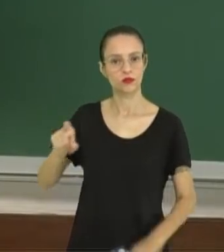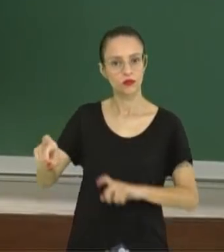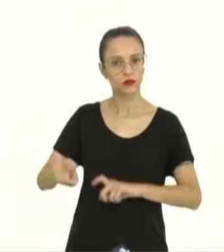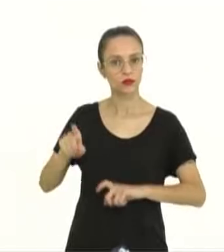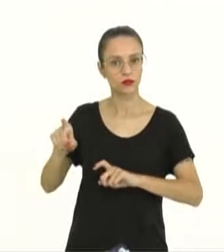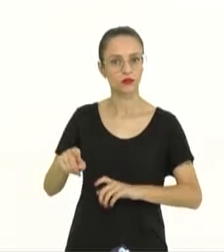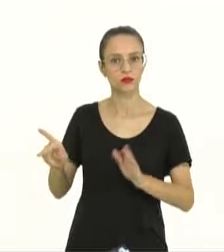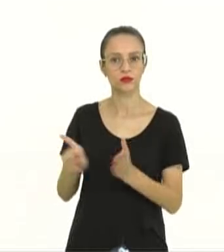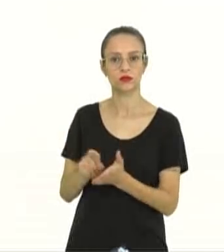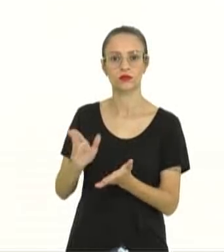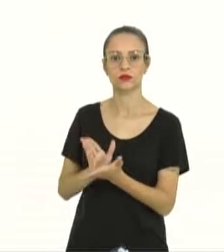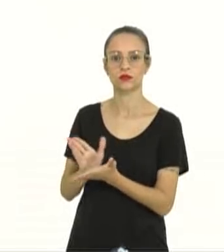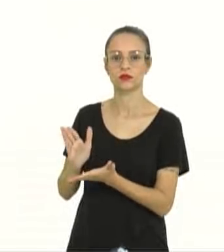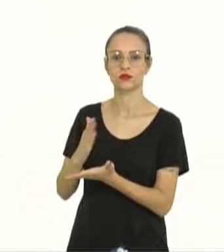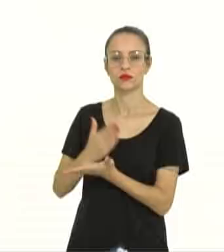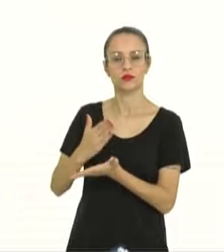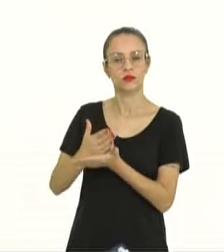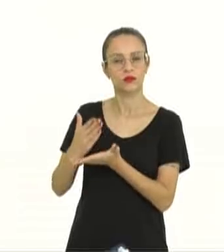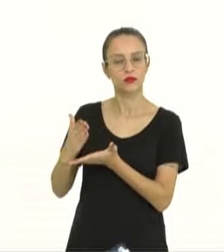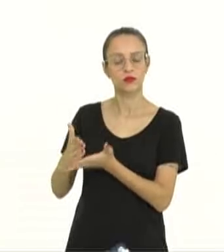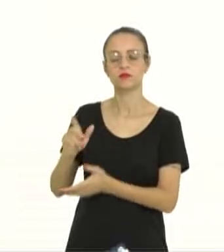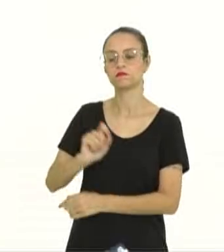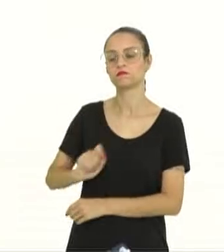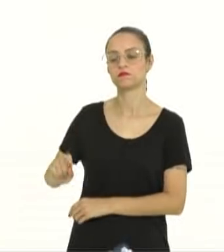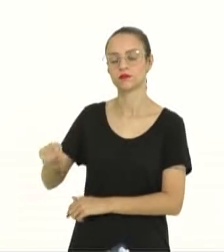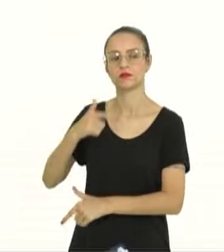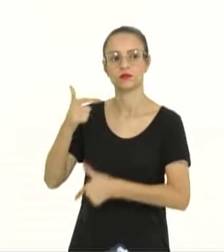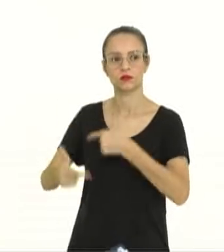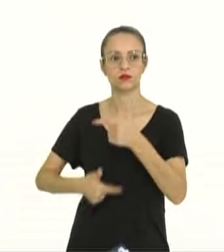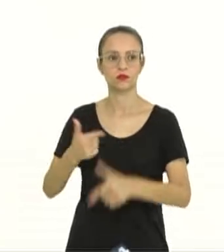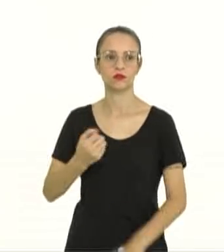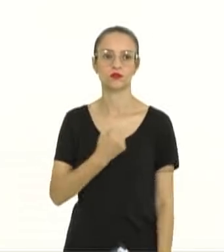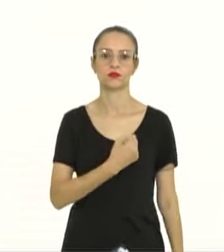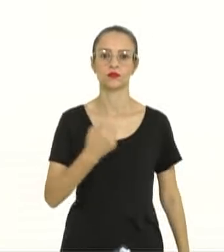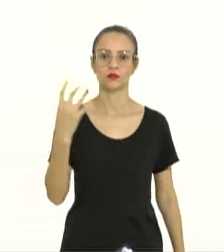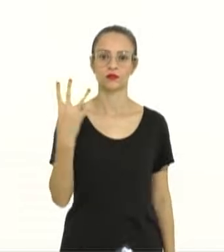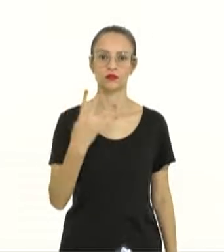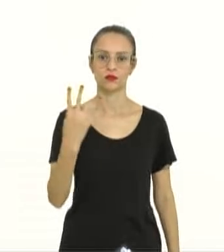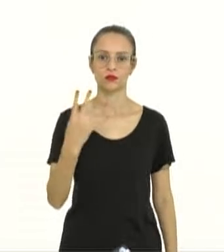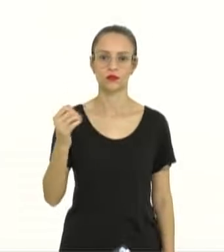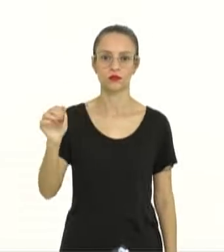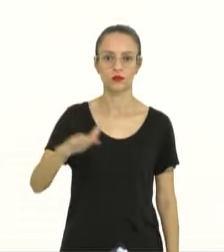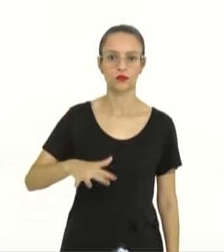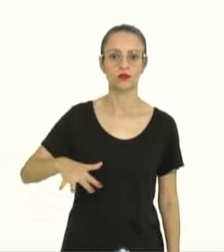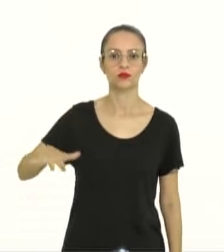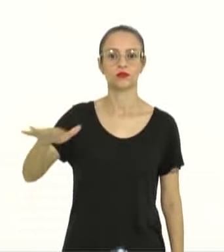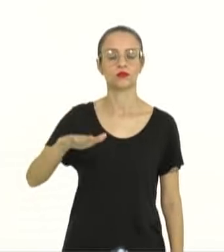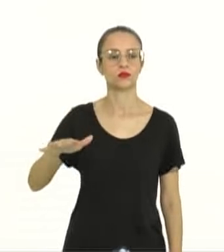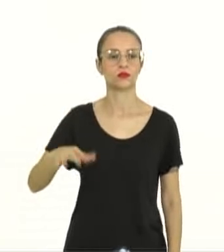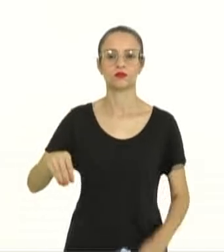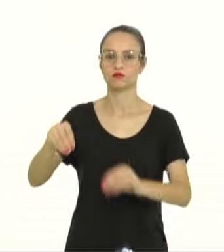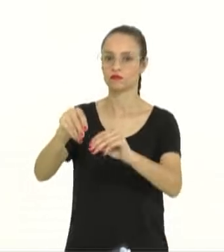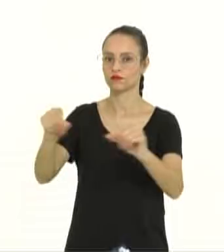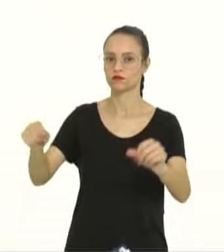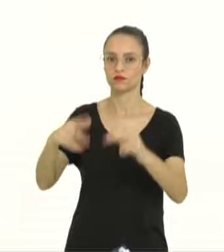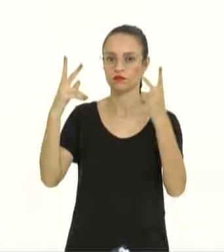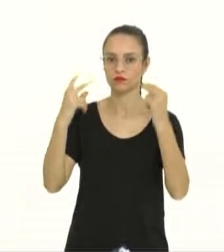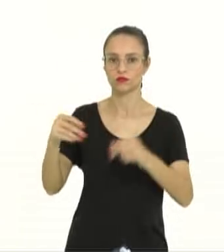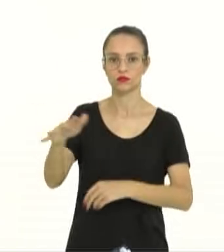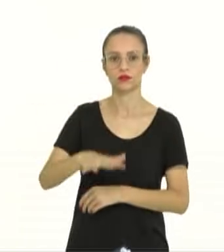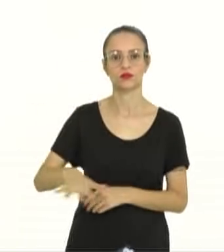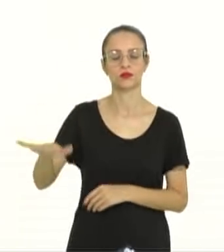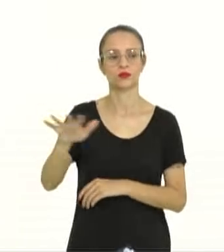era dividida entre os servos. E o número 4, as terras comunais, que eram terras comuns aos senhores feudais e